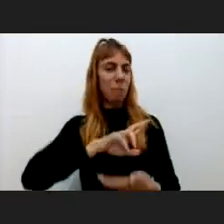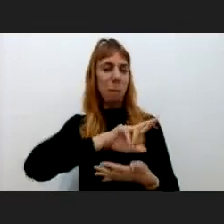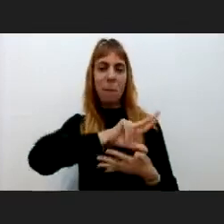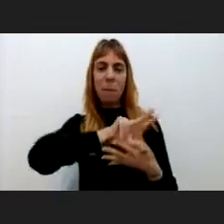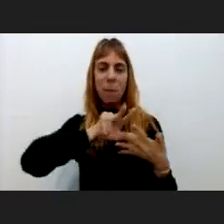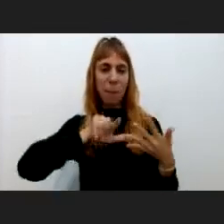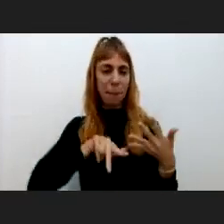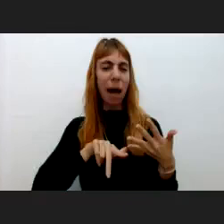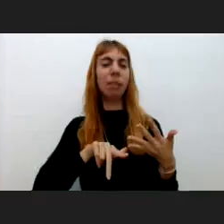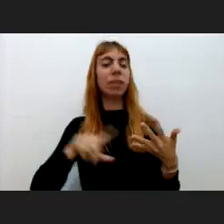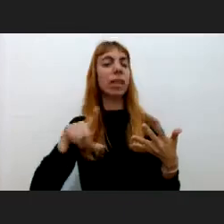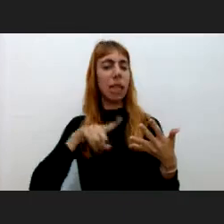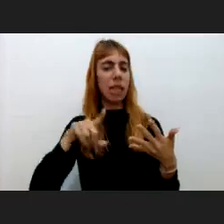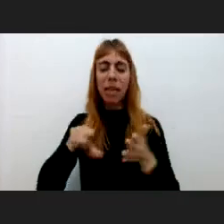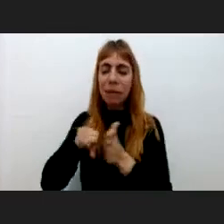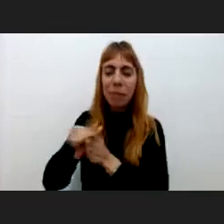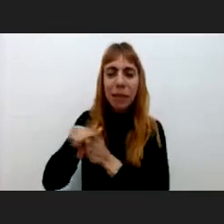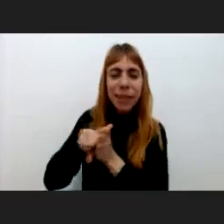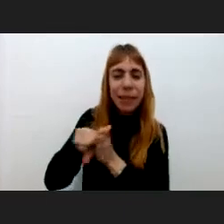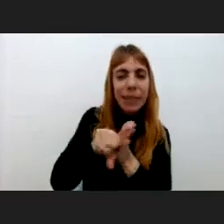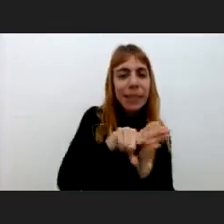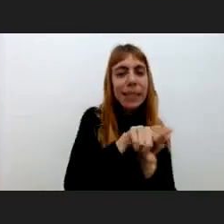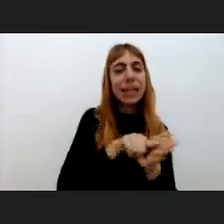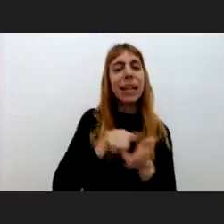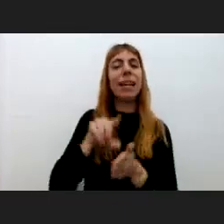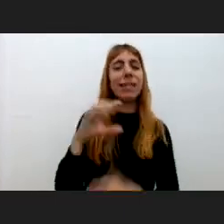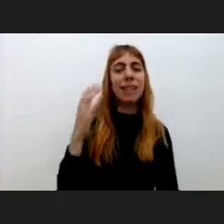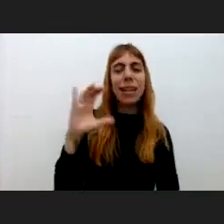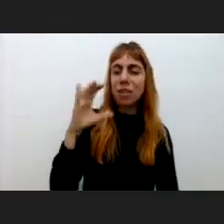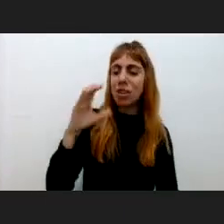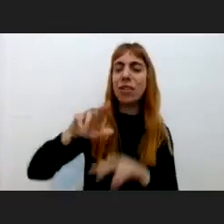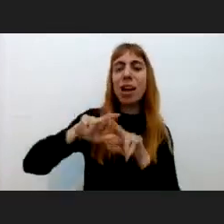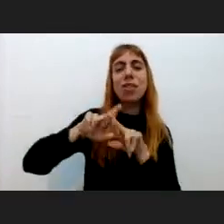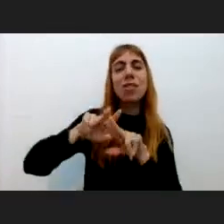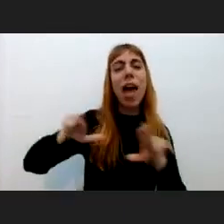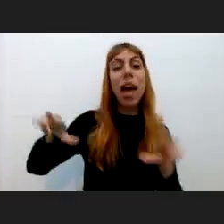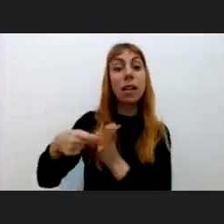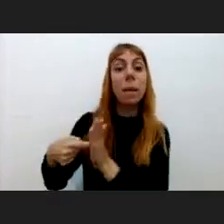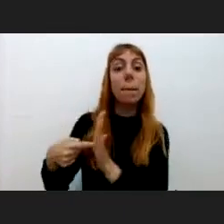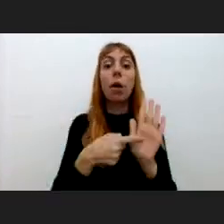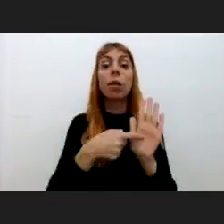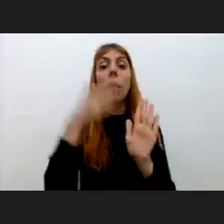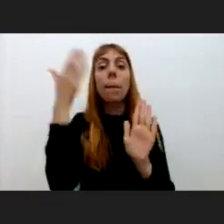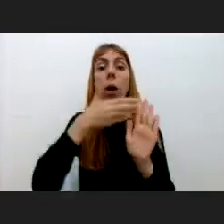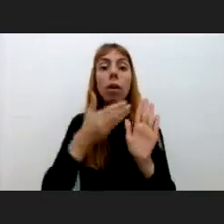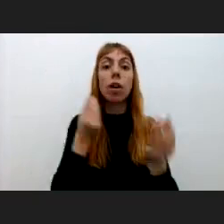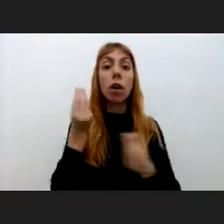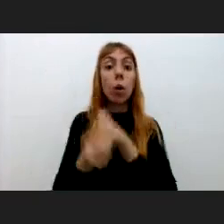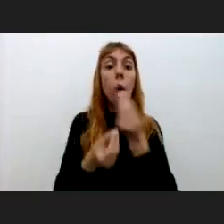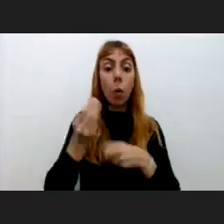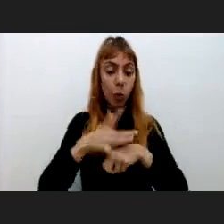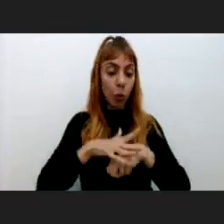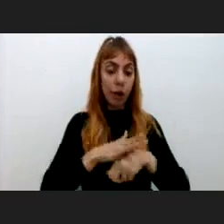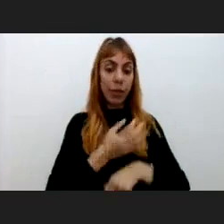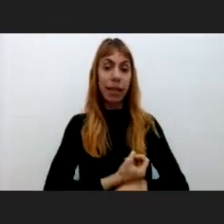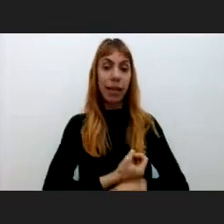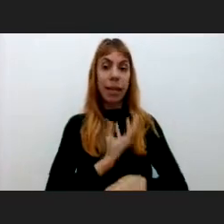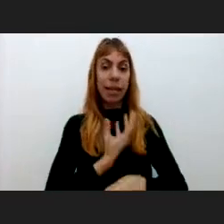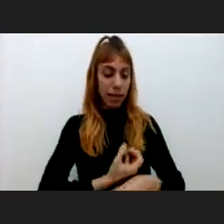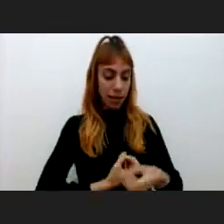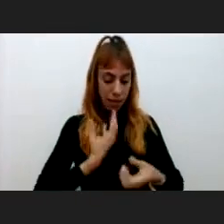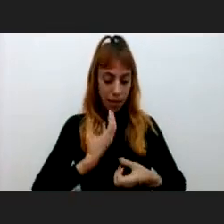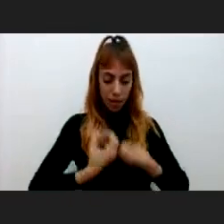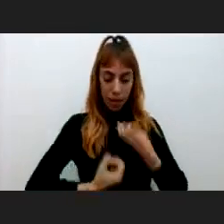mostram como que elas são causadas e como que a gente pode prevenir, né?